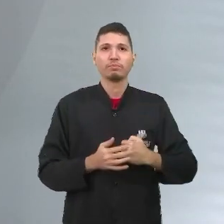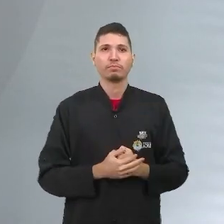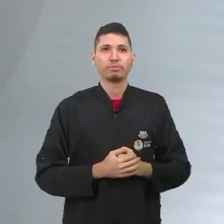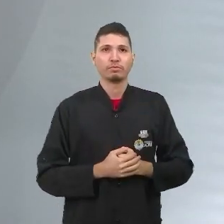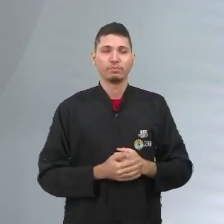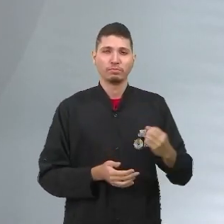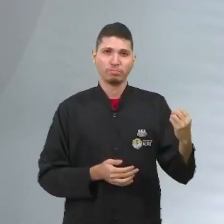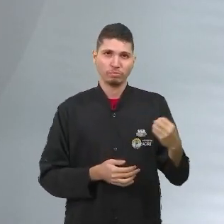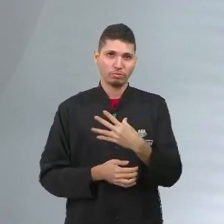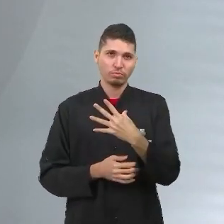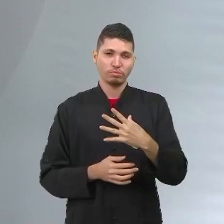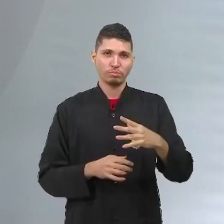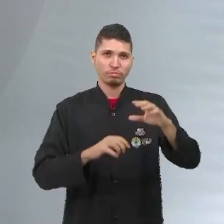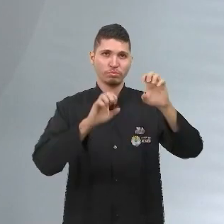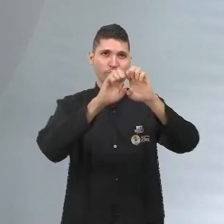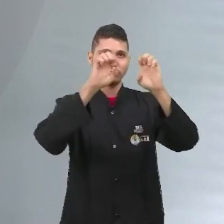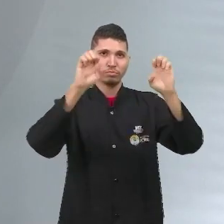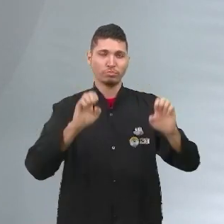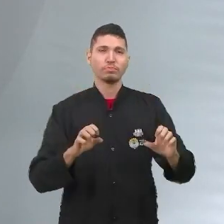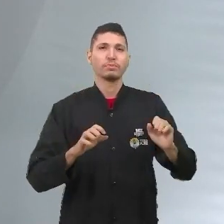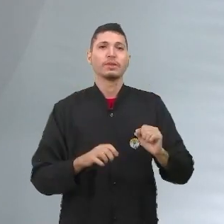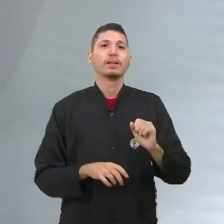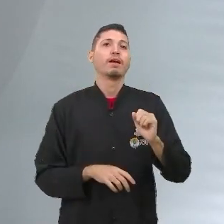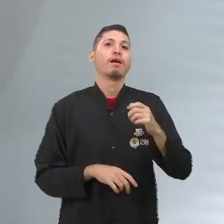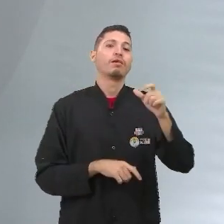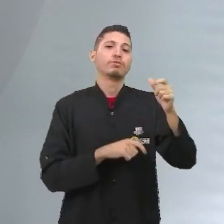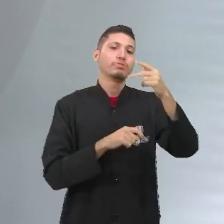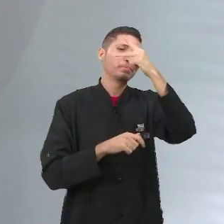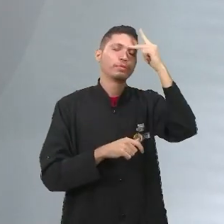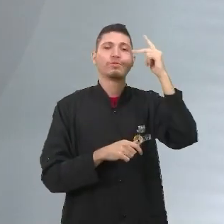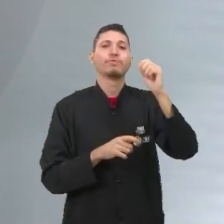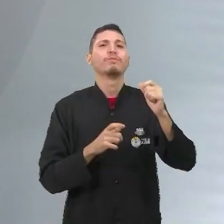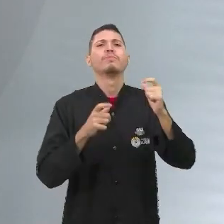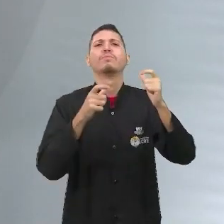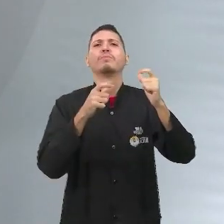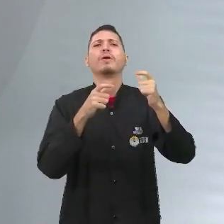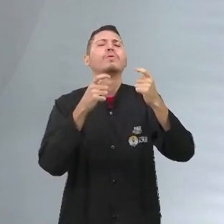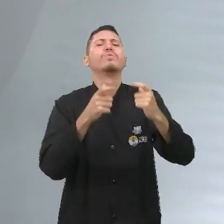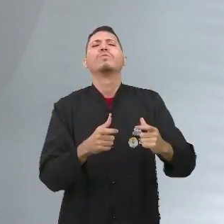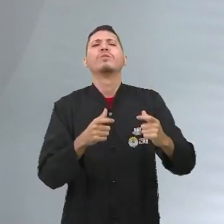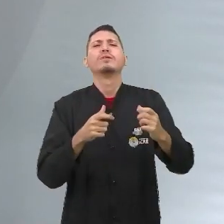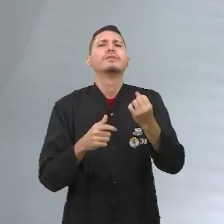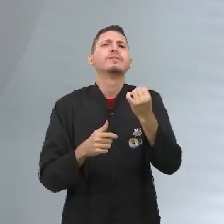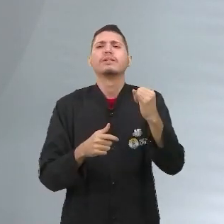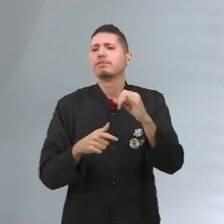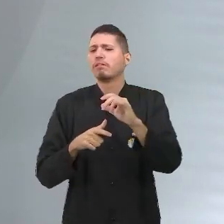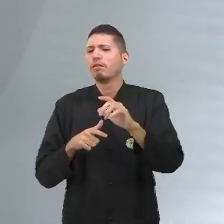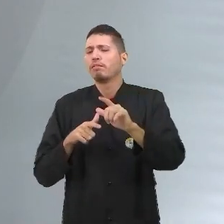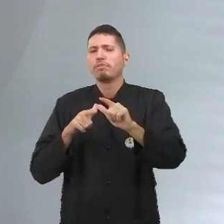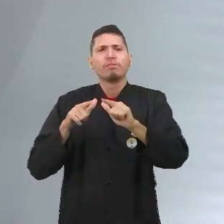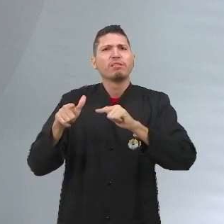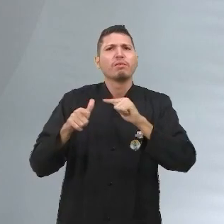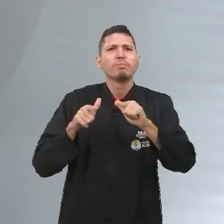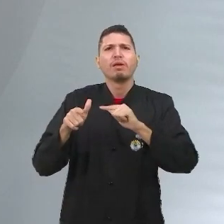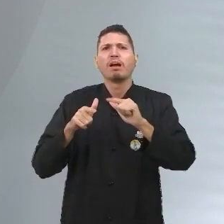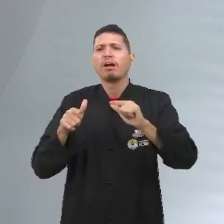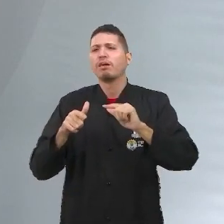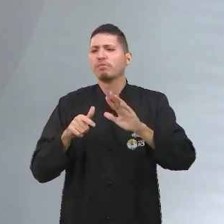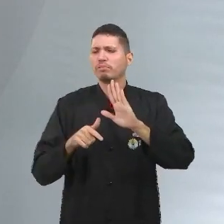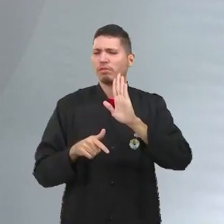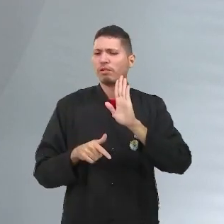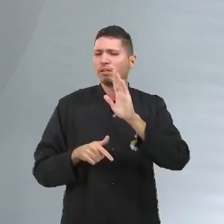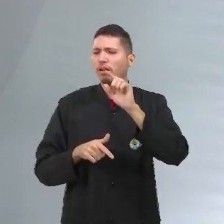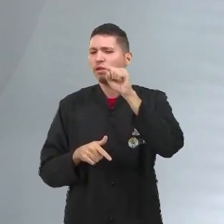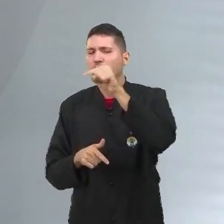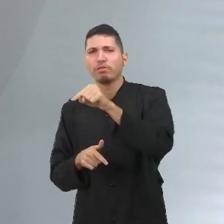nova estrutura. E para onde vão essas pessoas? Se essas pessoas trabalham ali naquele lugar, se essas pessoas sobrevivem